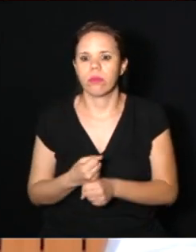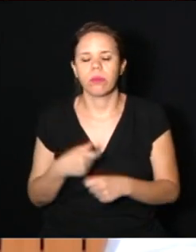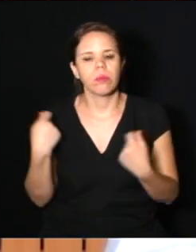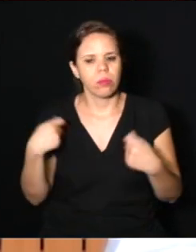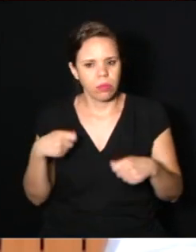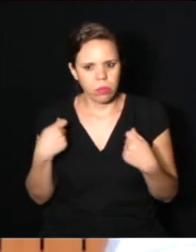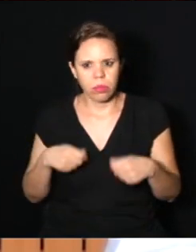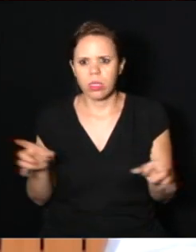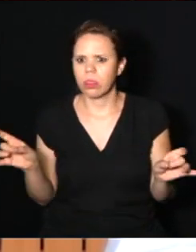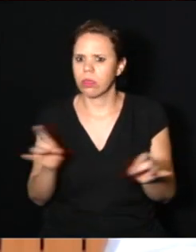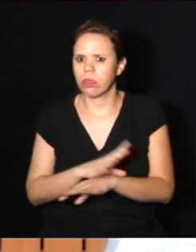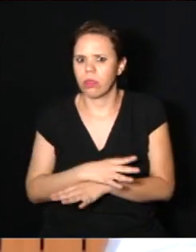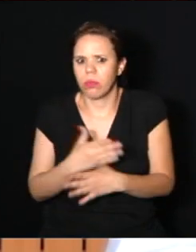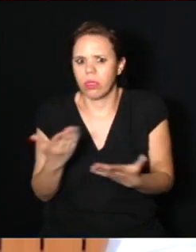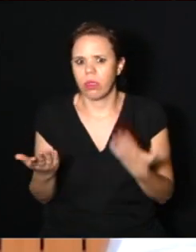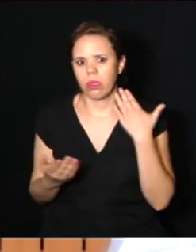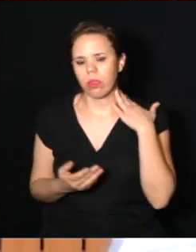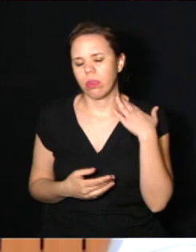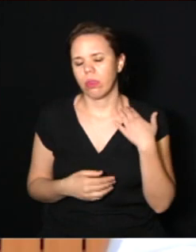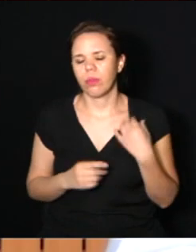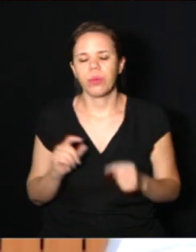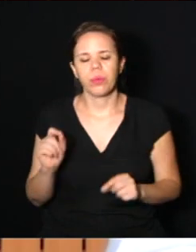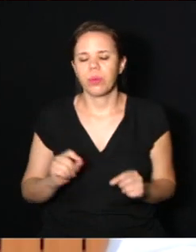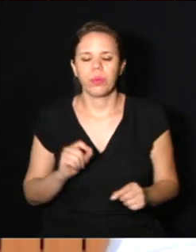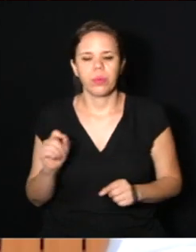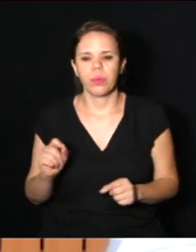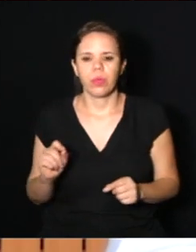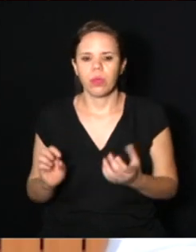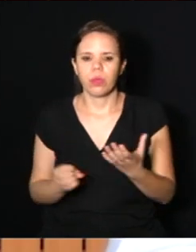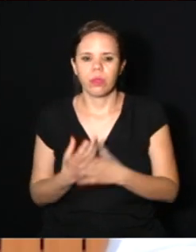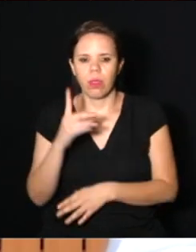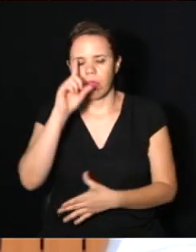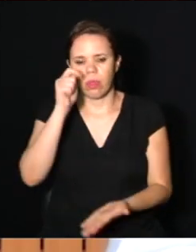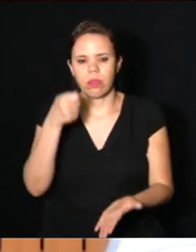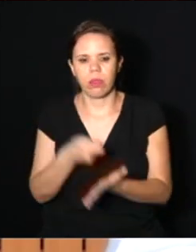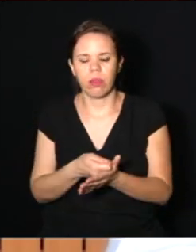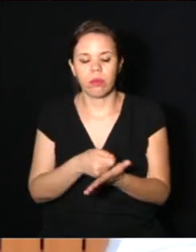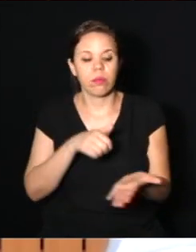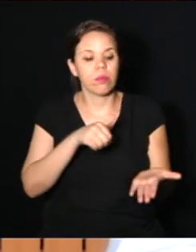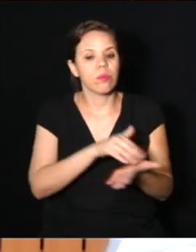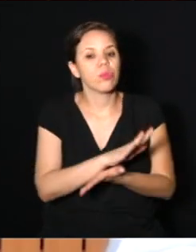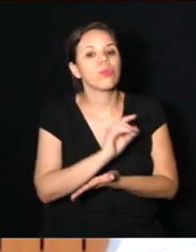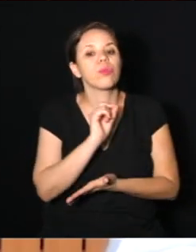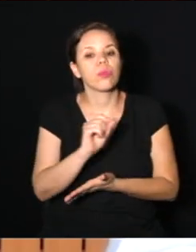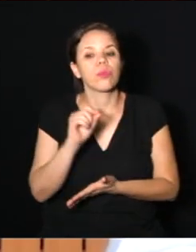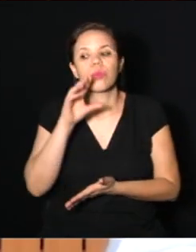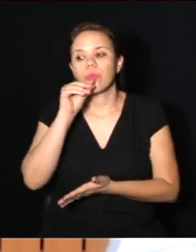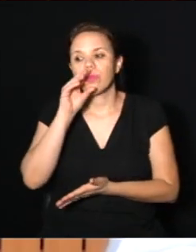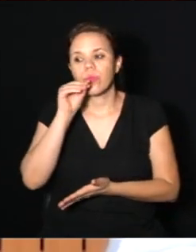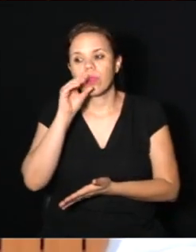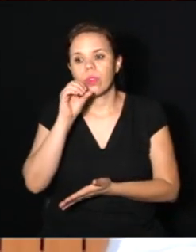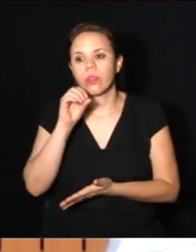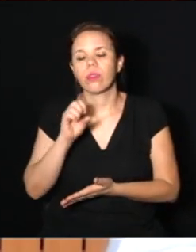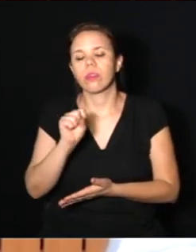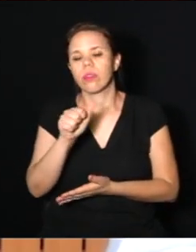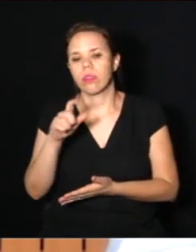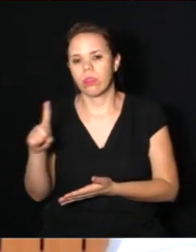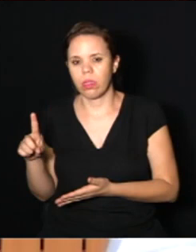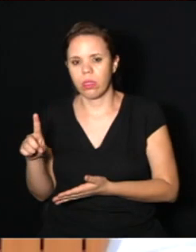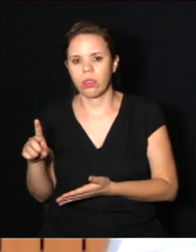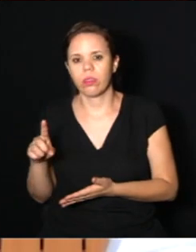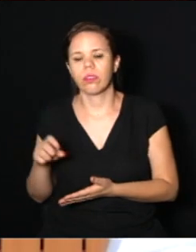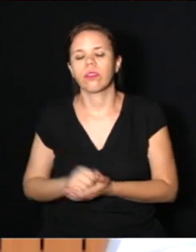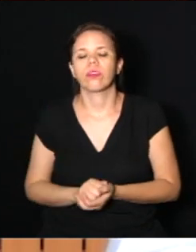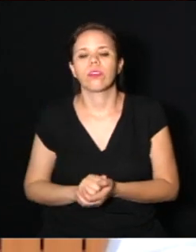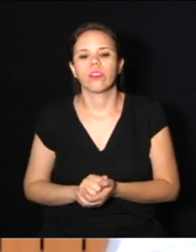ser concluída. E o que ocorreu, então, foi a decisão pela demissão dos trabalhadores do SAD Sudoeste, com a